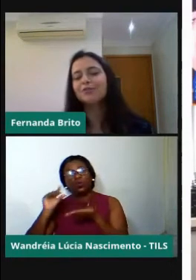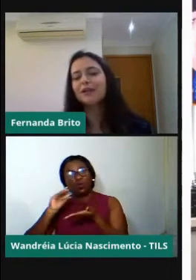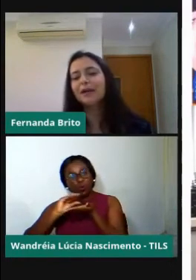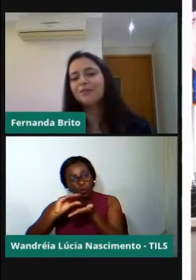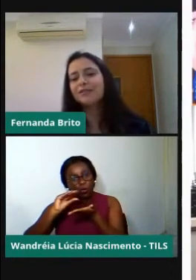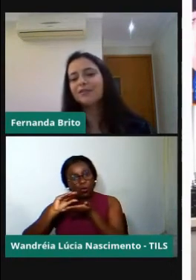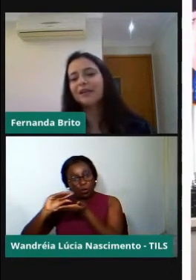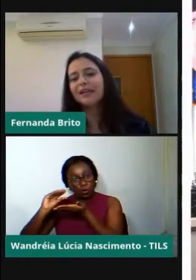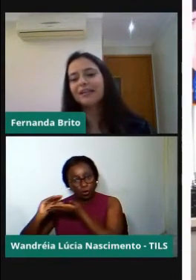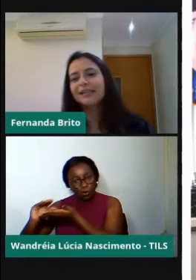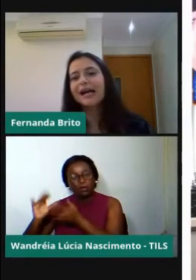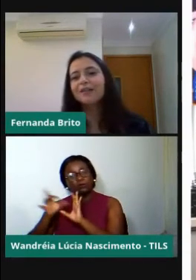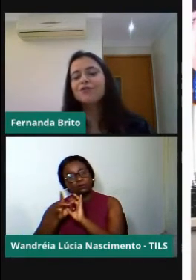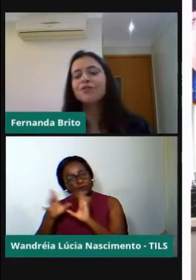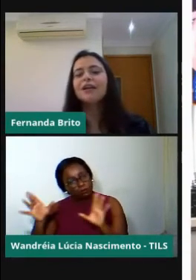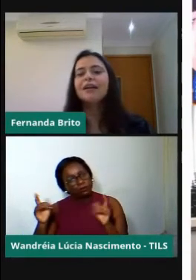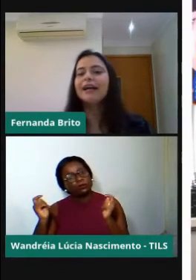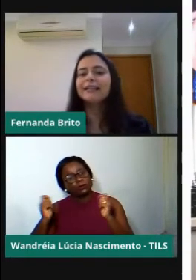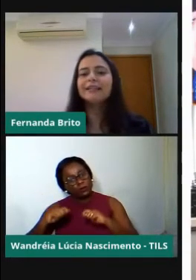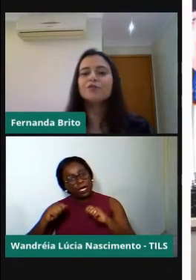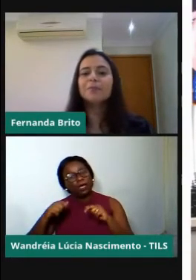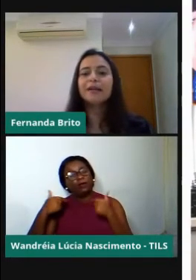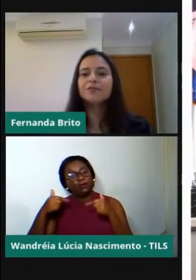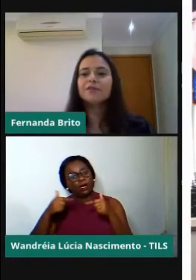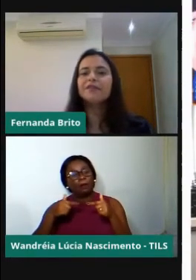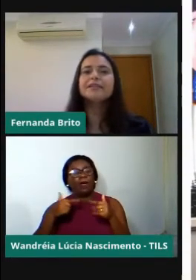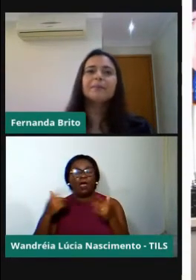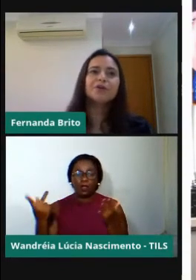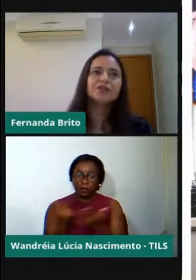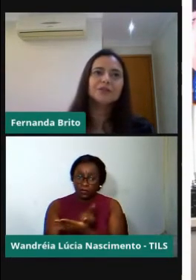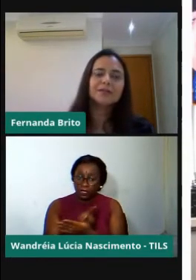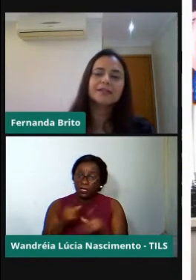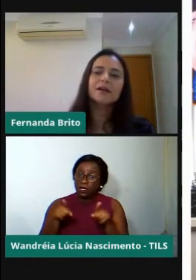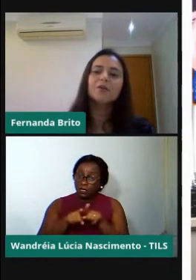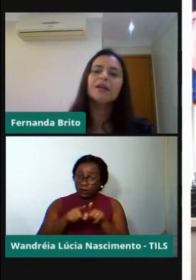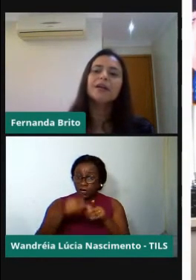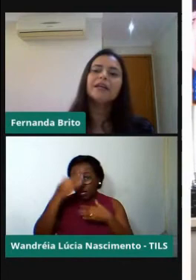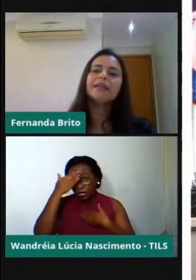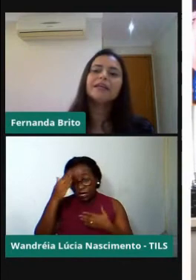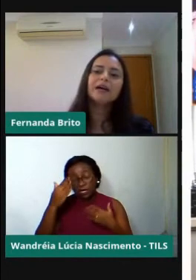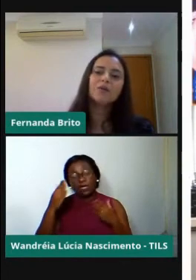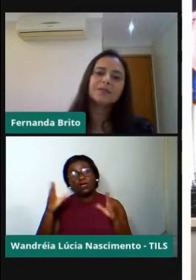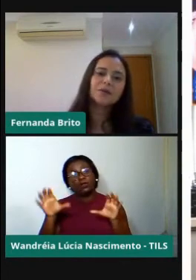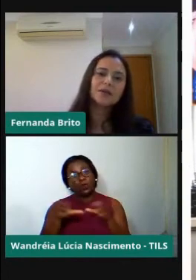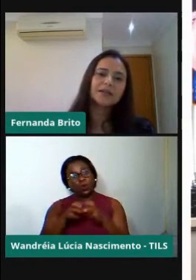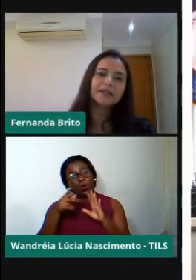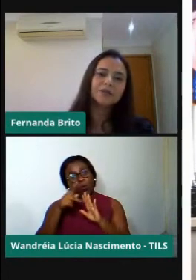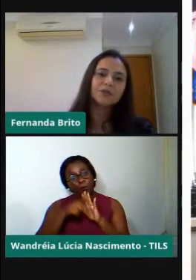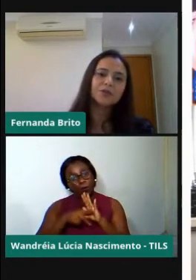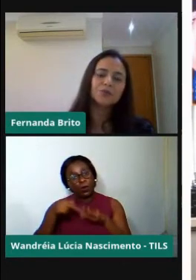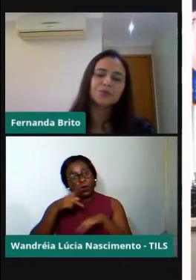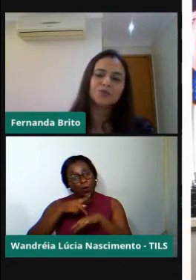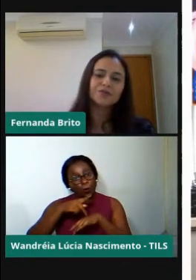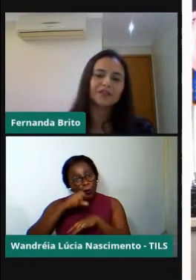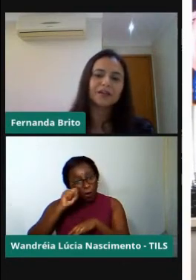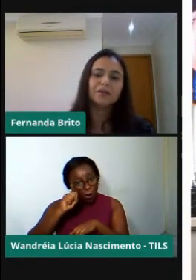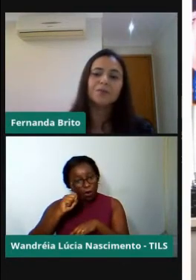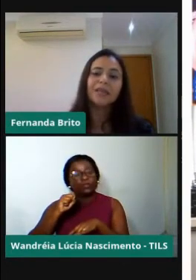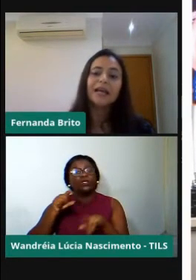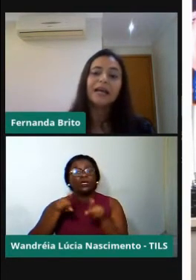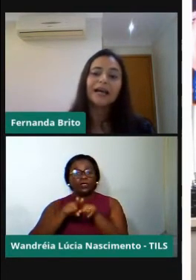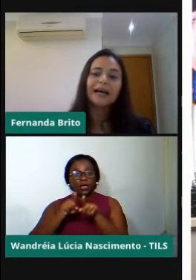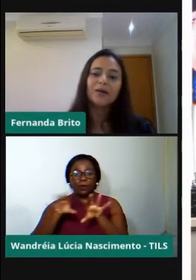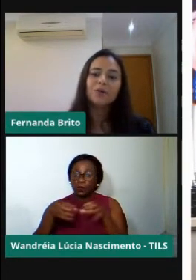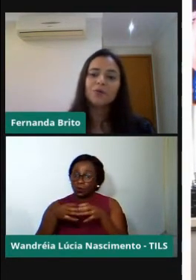né, que os trabalhos sejam realizados. Agradeço mais uma vez a pós-graduação e a comissão organizadora do curso de